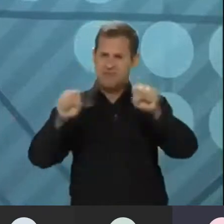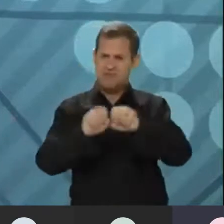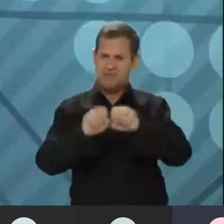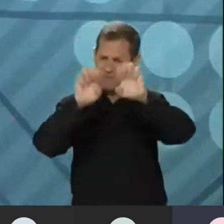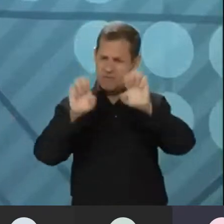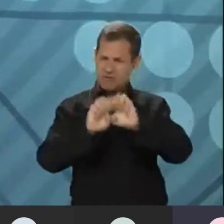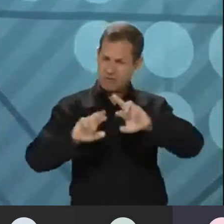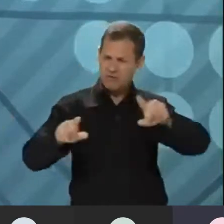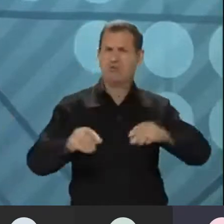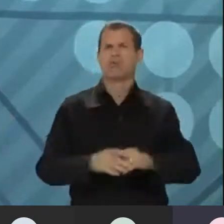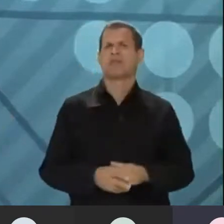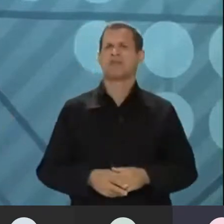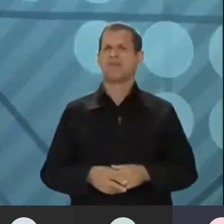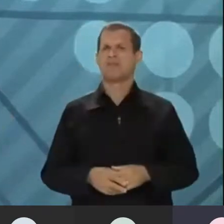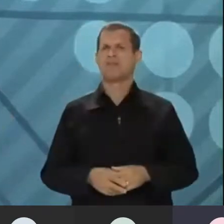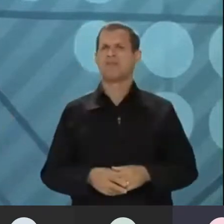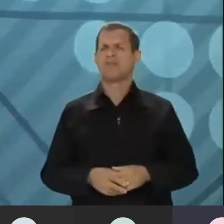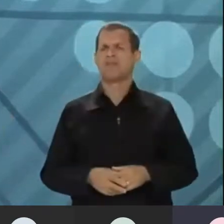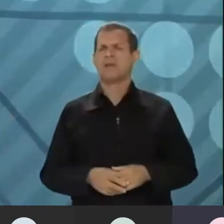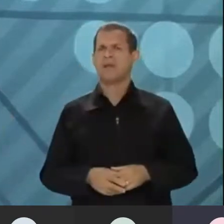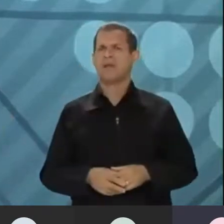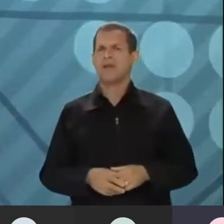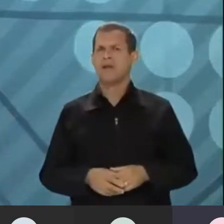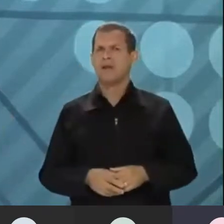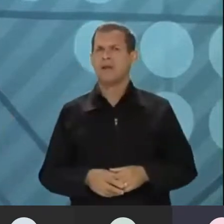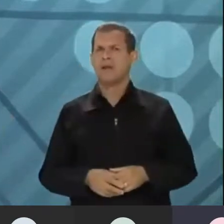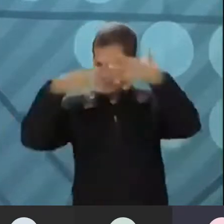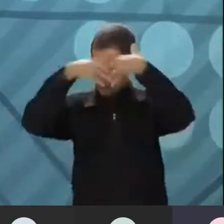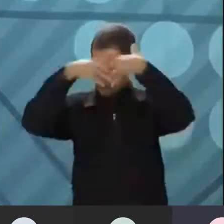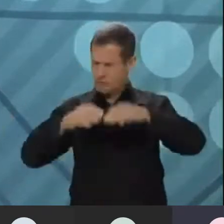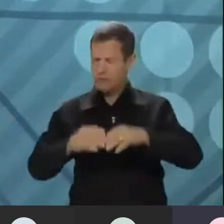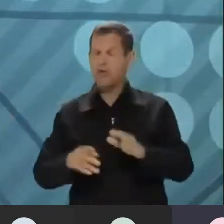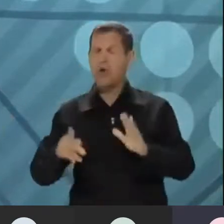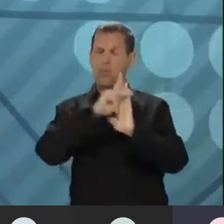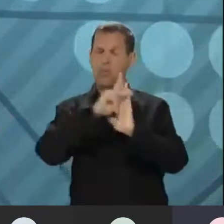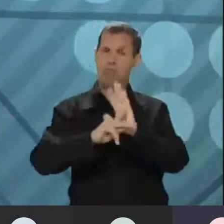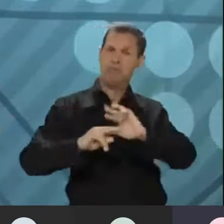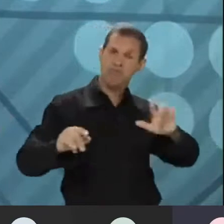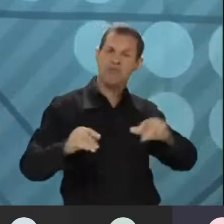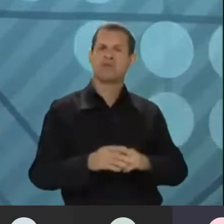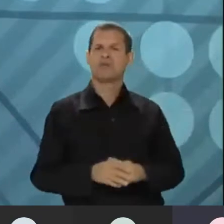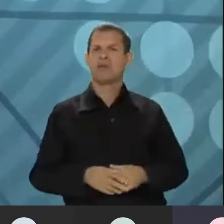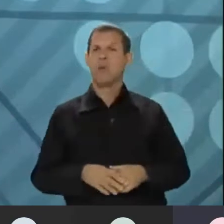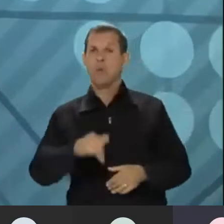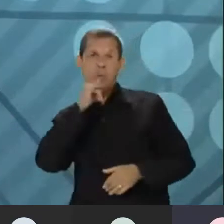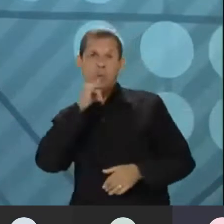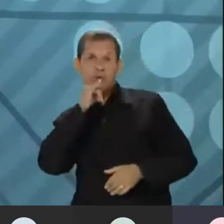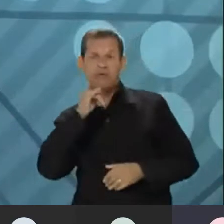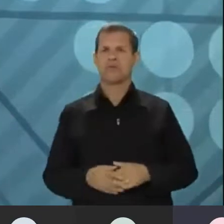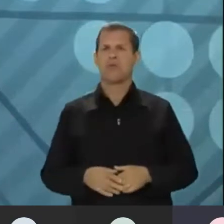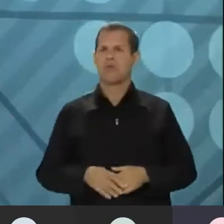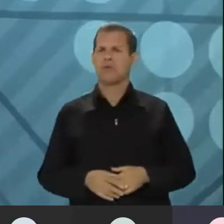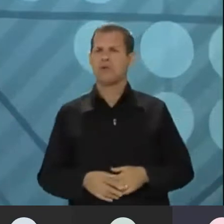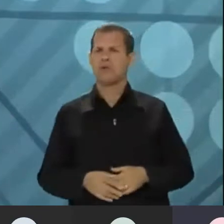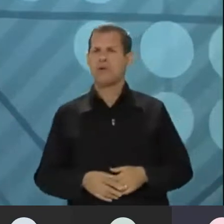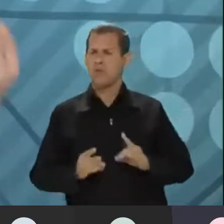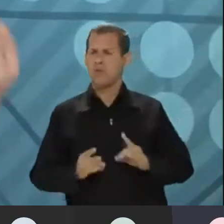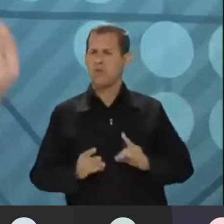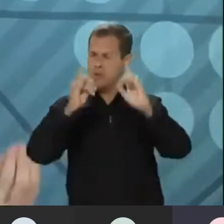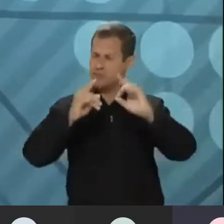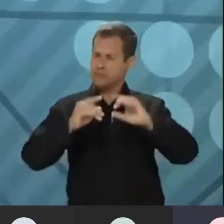sistemas estruturais diferentes, pensamentos relacionados ao projeto diferente. Então, por exemplo, um vai ter uma